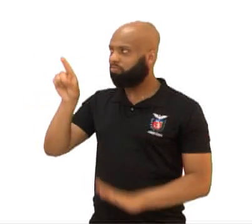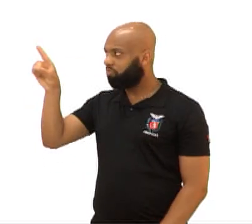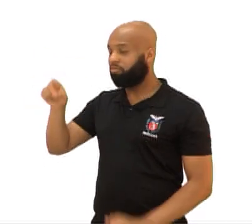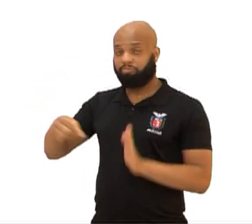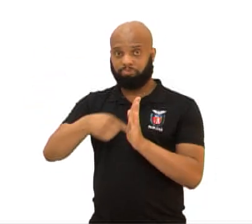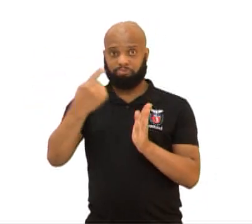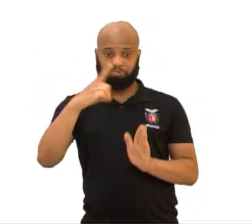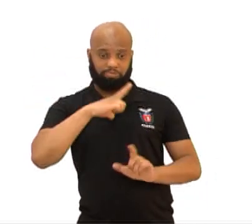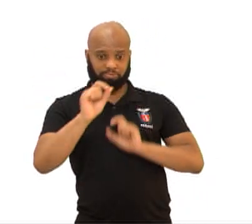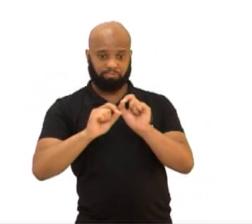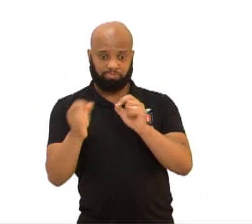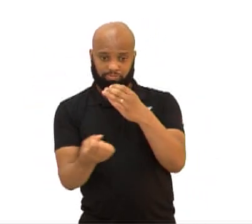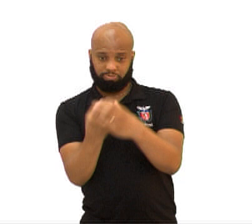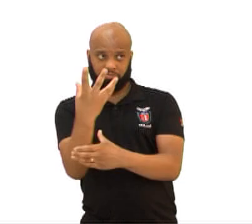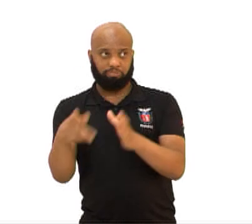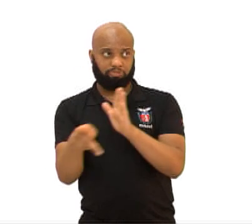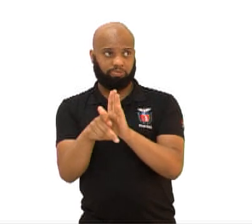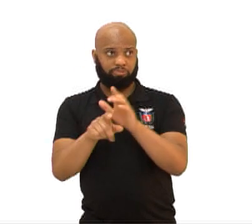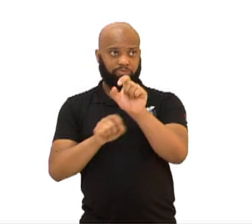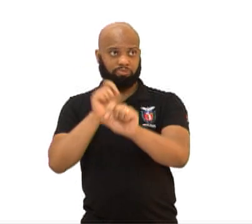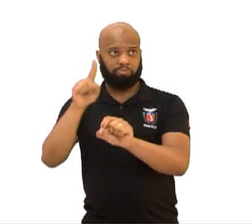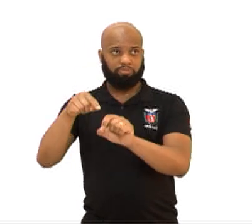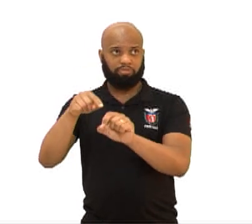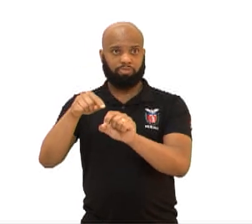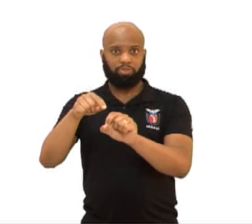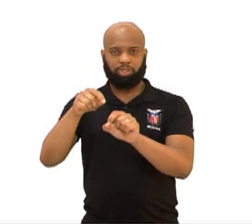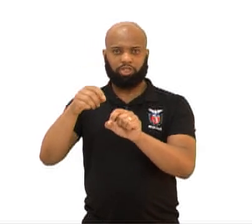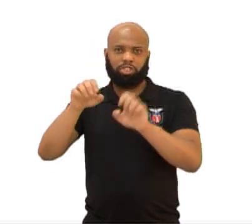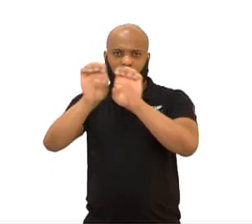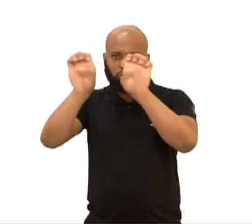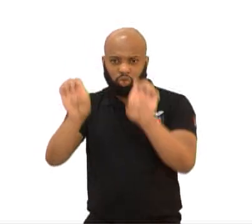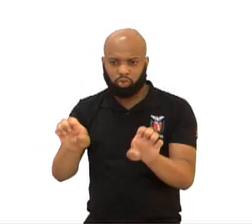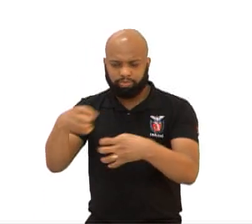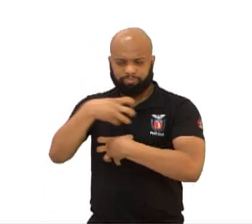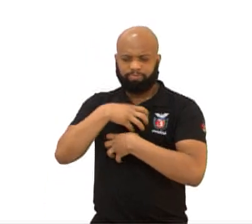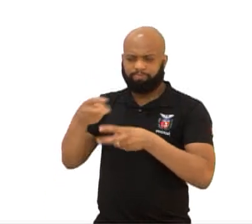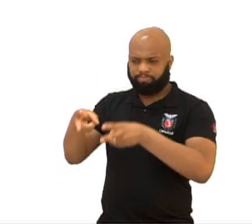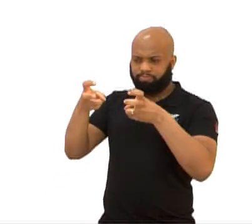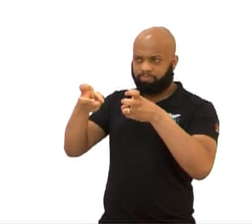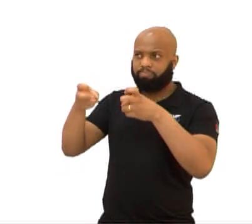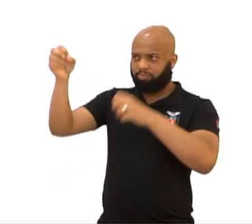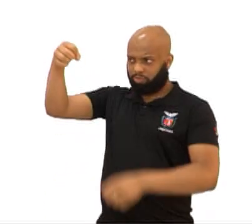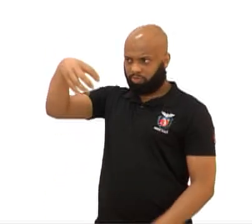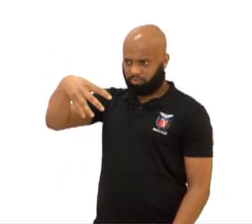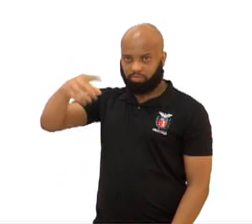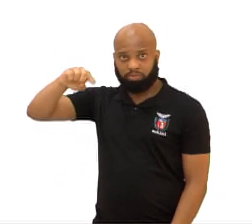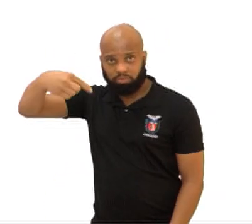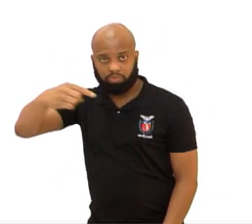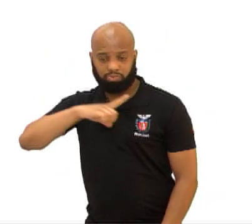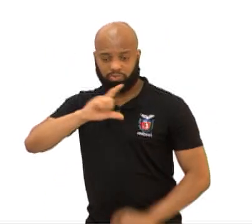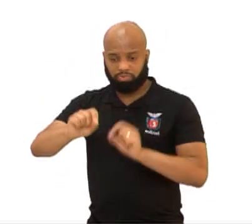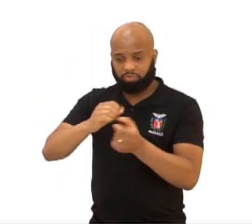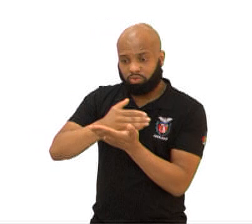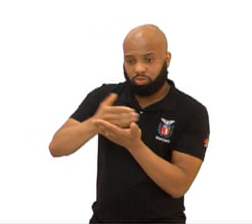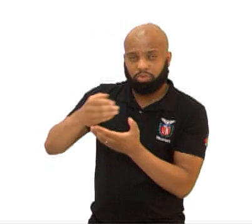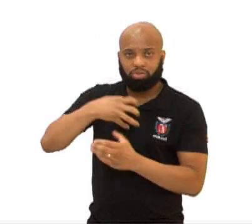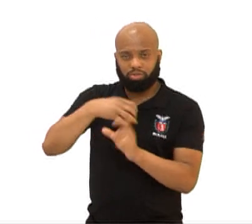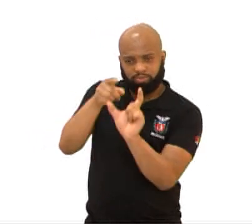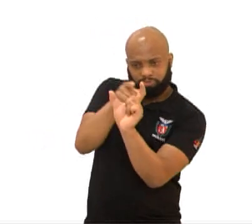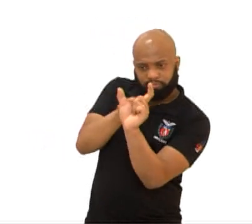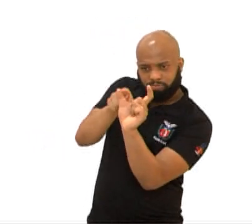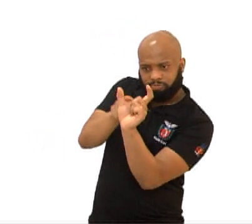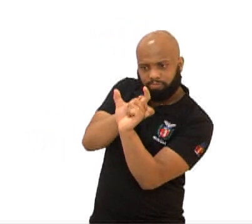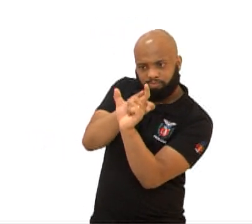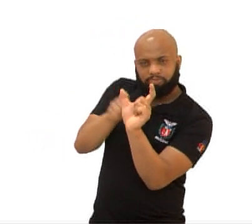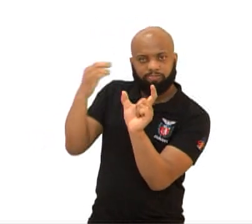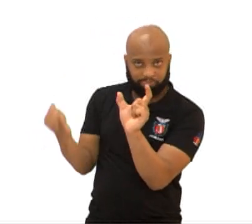Primeiro, eu tenho a formação de um epitélio, de uma estrutura sensível à luz. Depois, começa a curvatura, que é muito